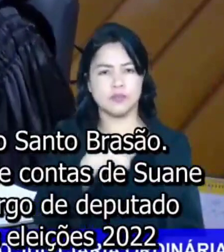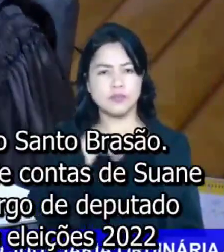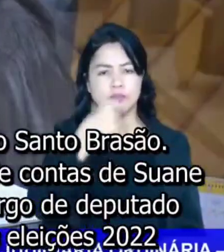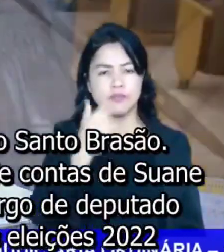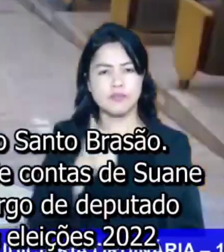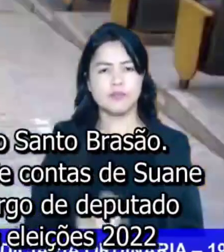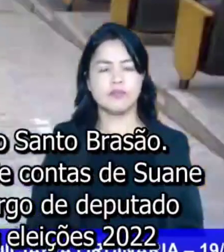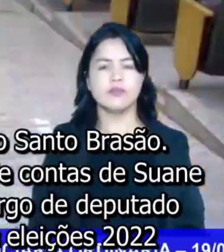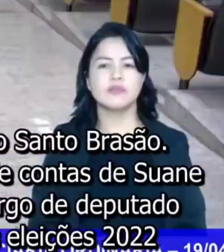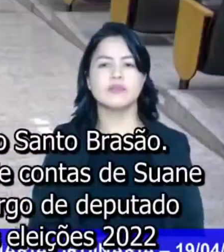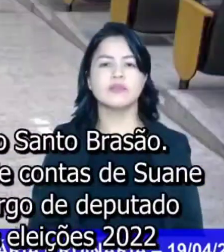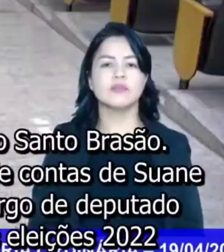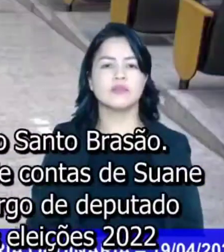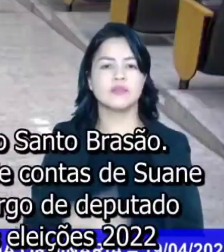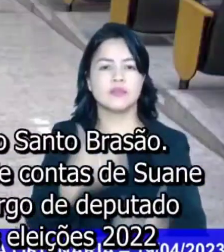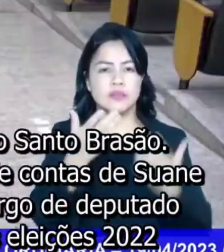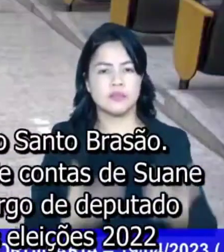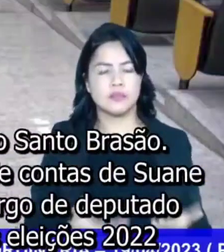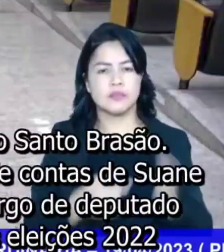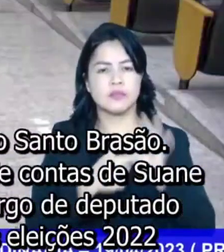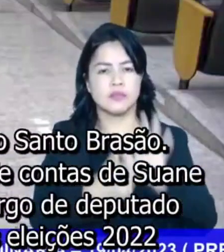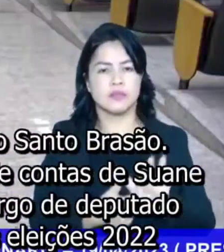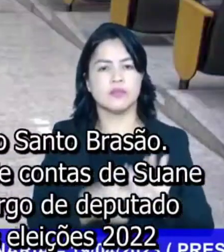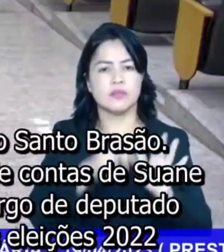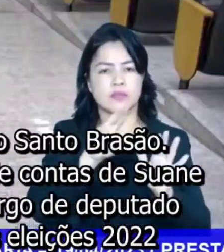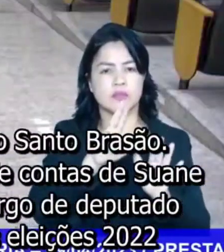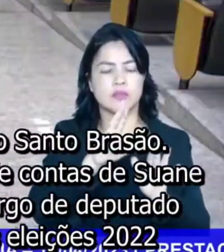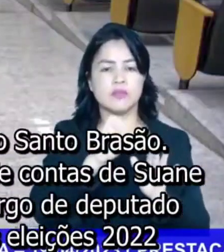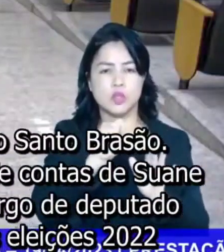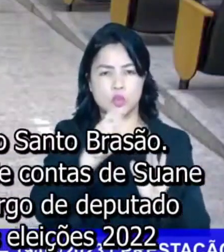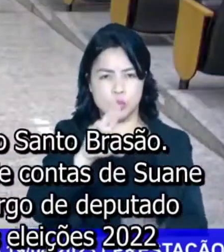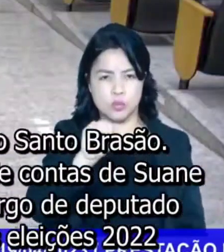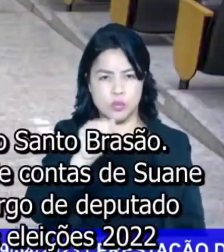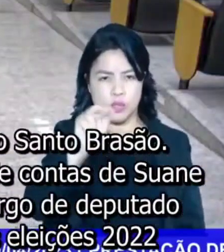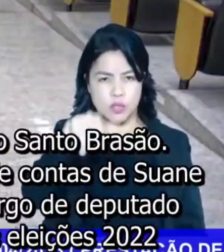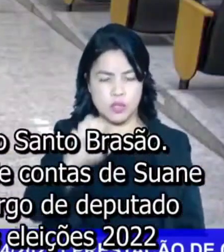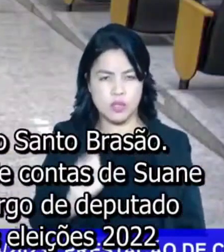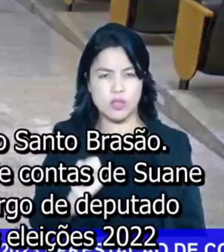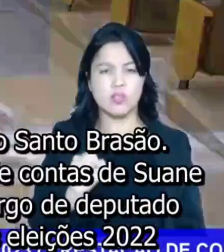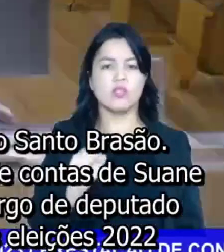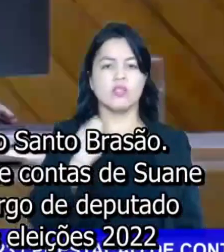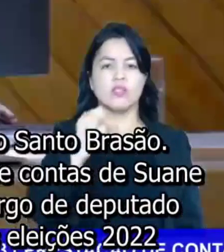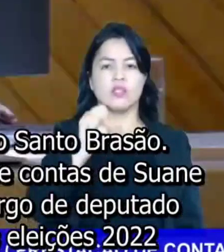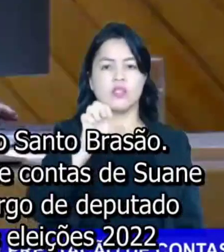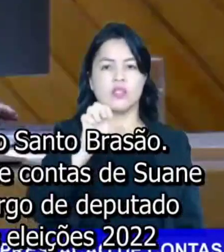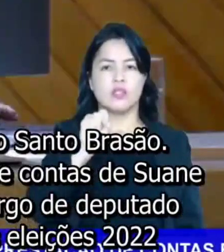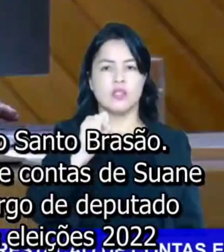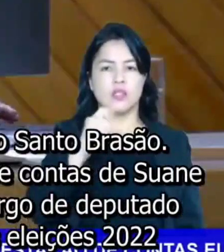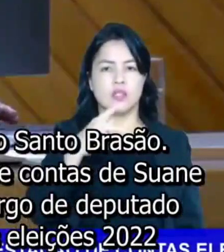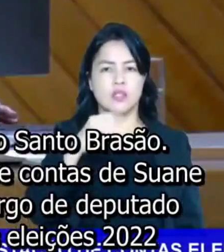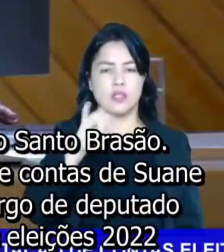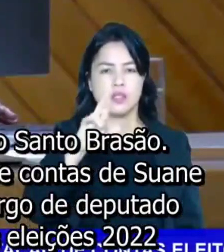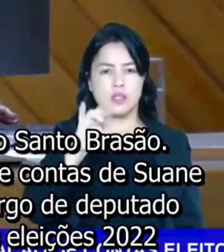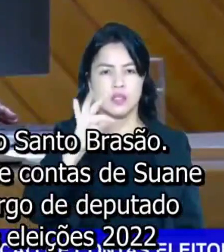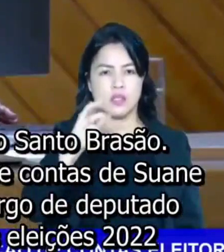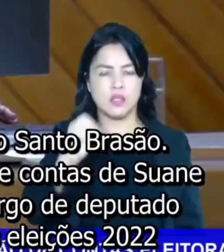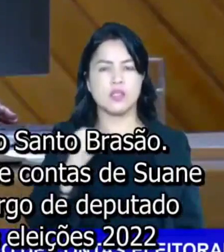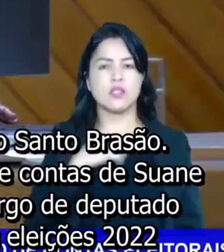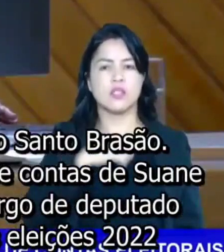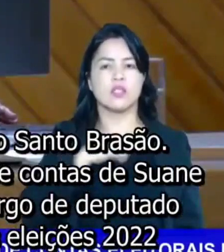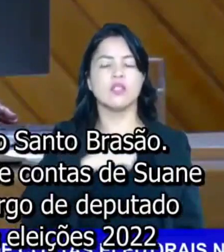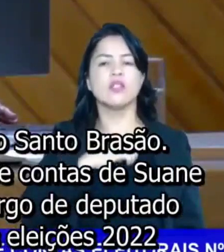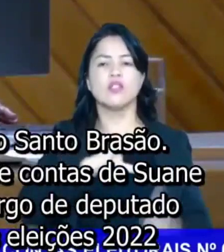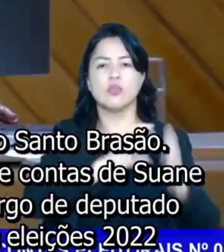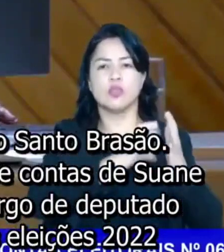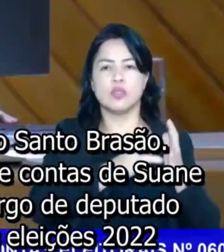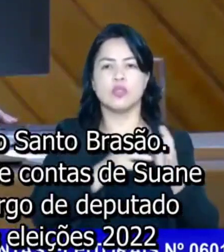do seu computador. Aqui a prestação de contas de Suane Imagem do Espírito Santo do plenário. Brasil, concorreu ao cargo de deputado estadual pelo Solidariedade. À sua mesa, relativa à